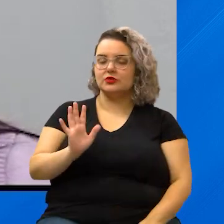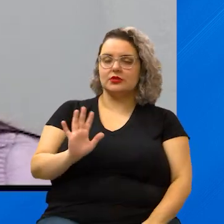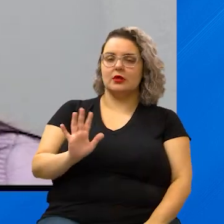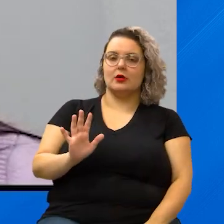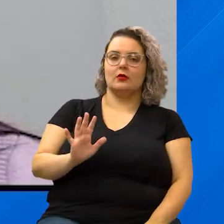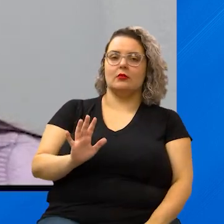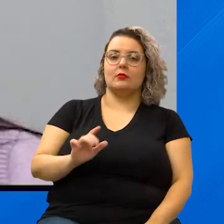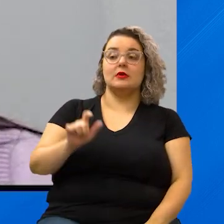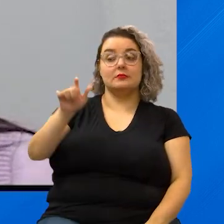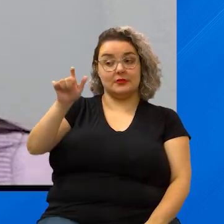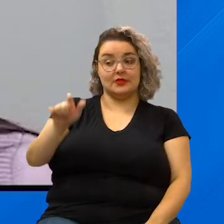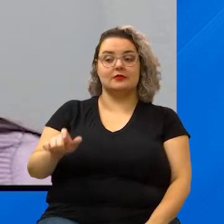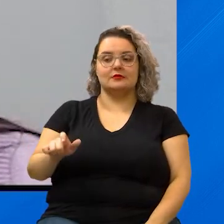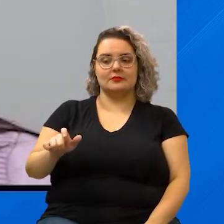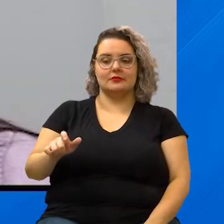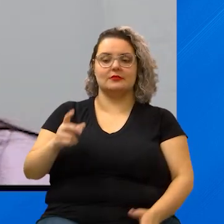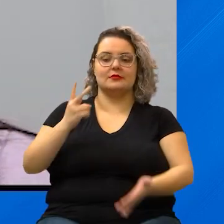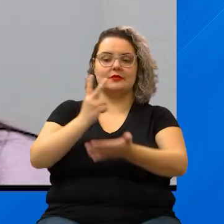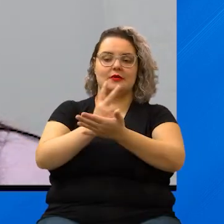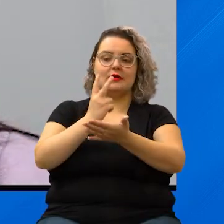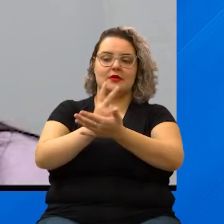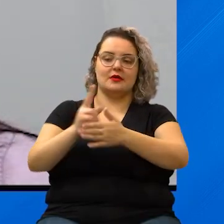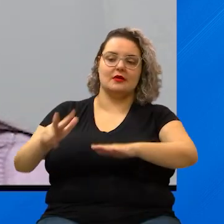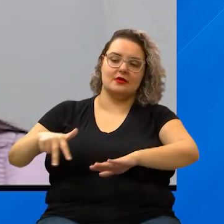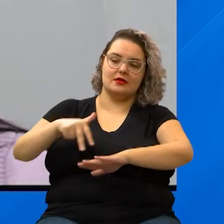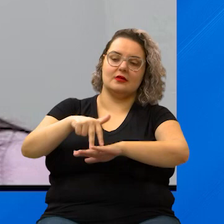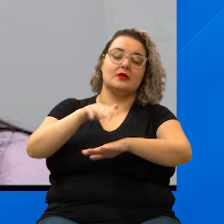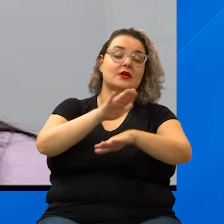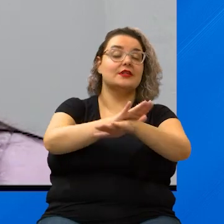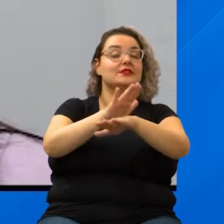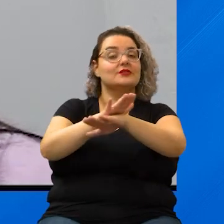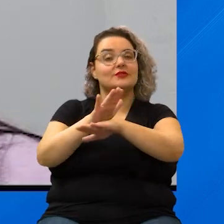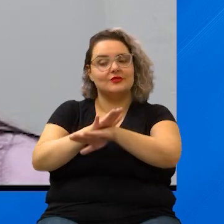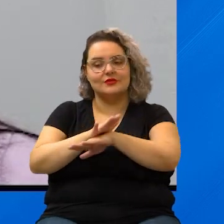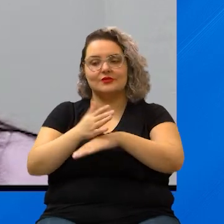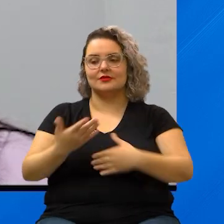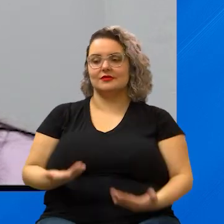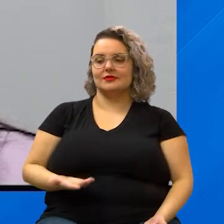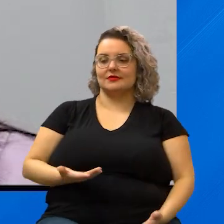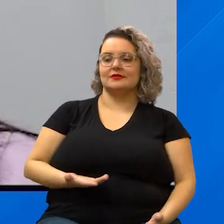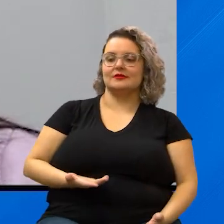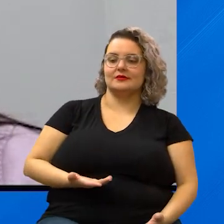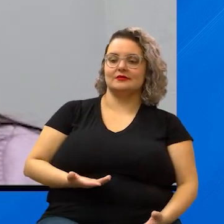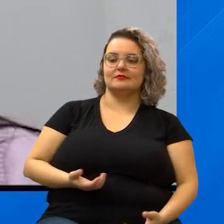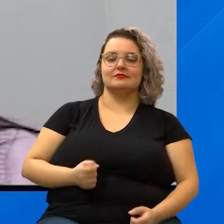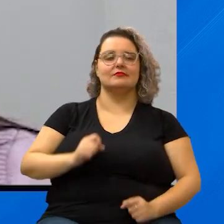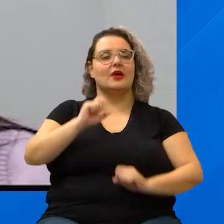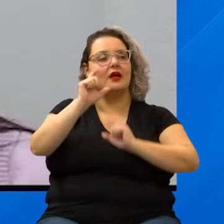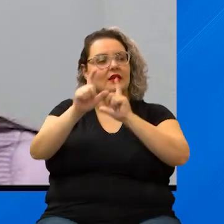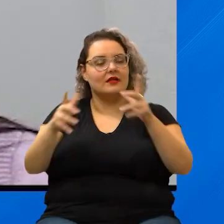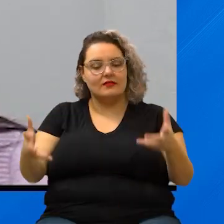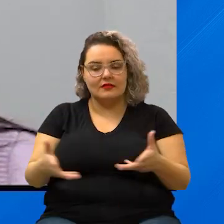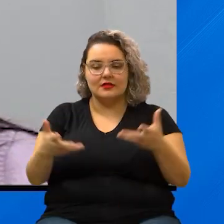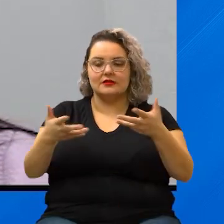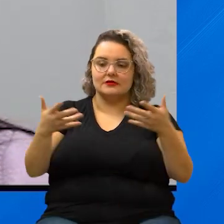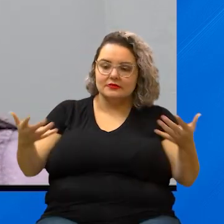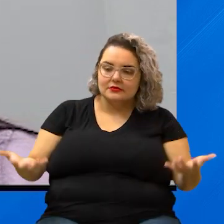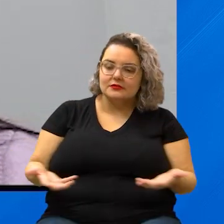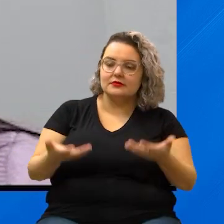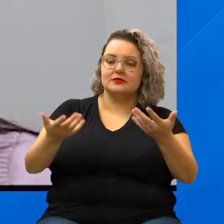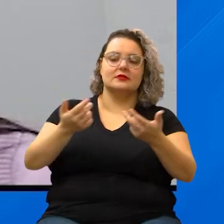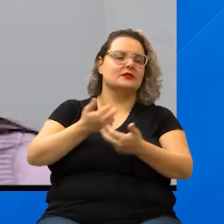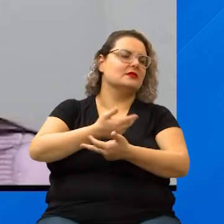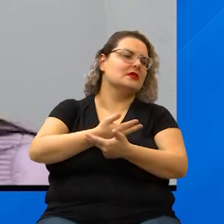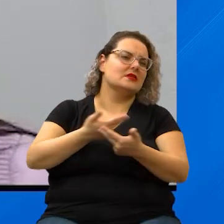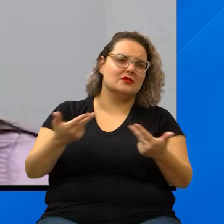você tem hoje, mas pela pessoa. Você sempre disposto a ajudar, sempre ali, sabe? Com palavra de incentivo, palavra